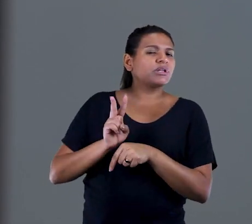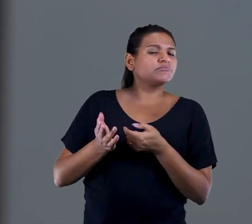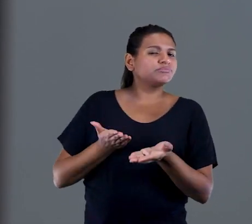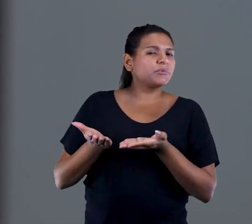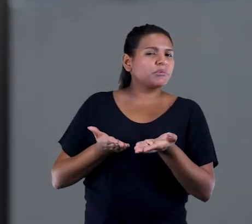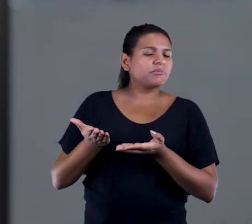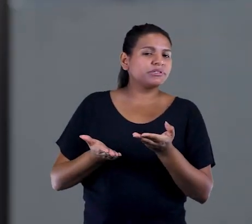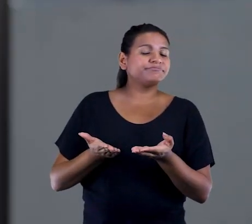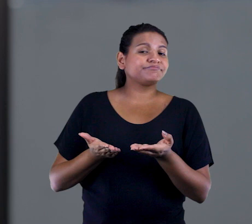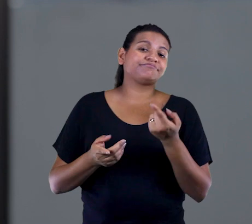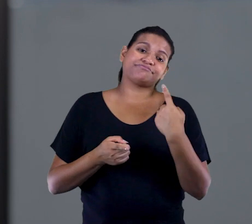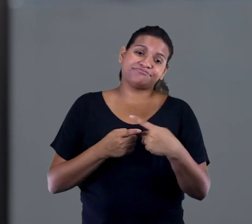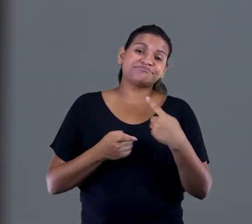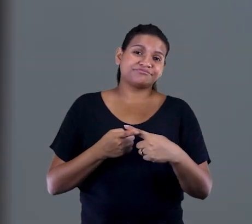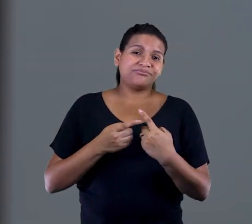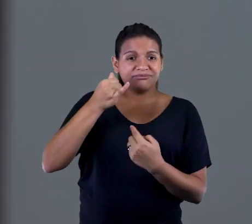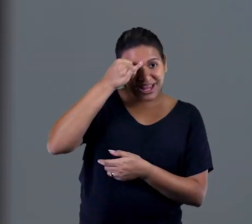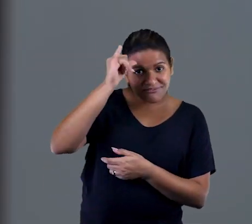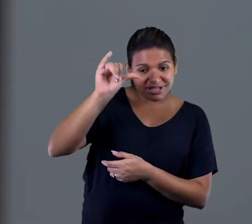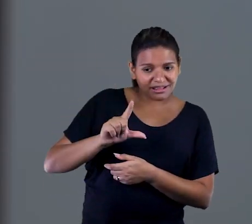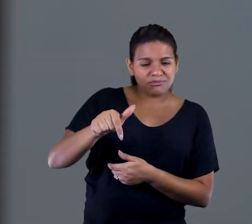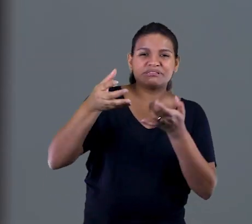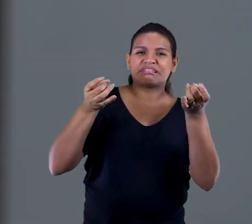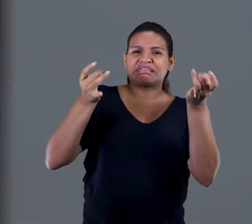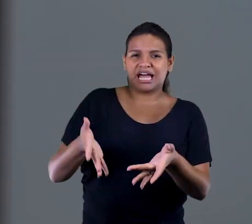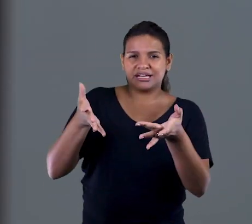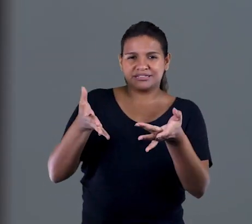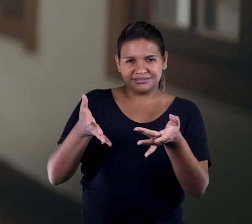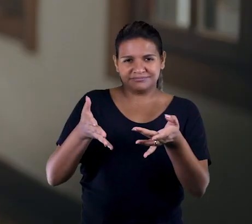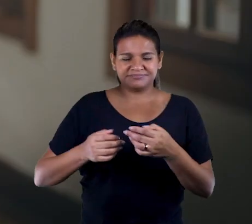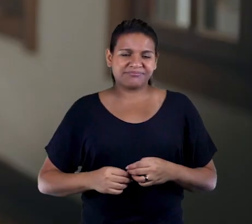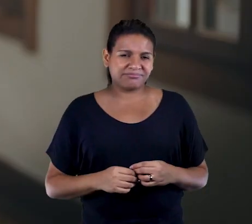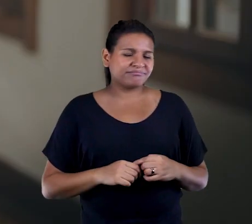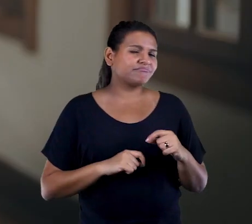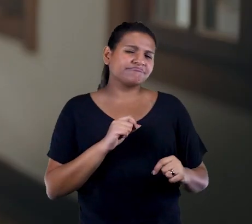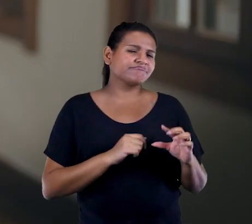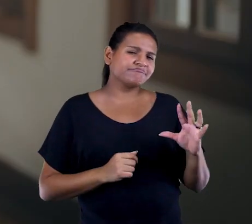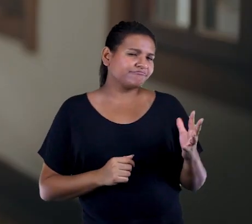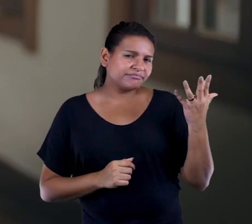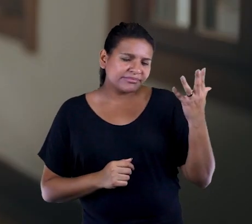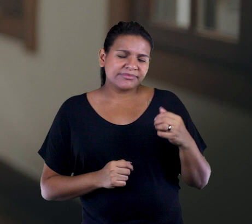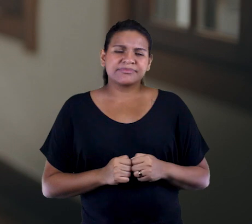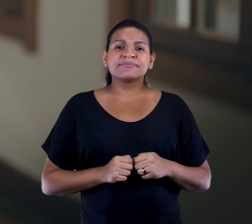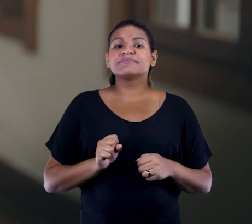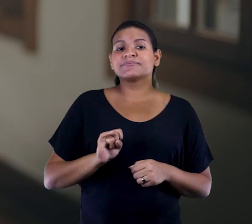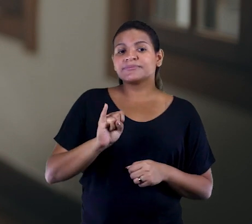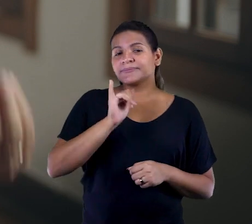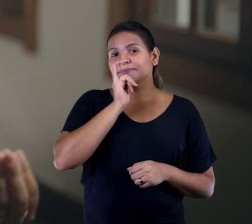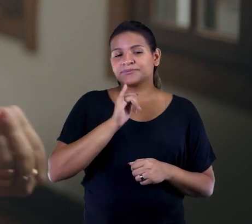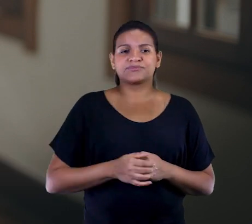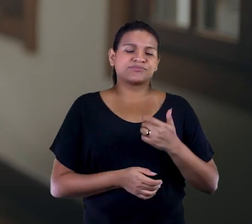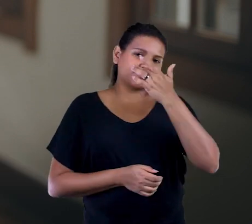rotina, para a gente prevenir o abandono, Então, o que acontece quando